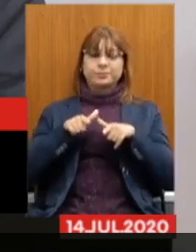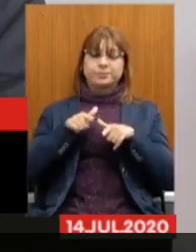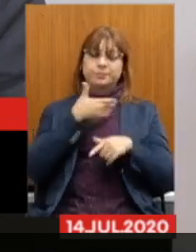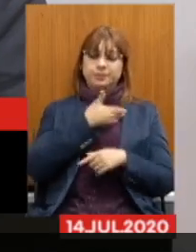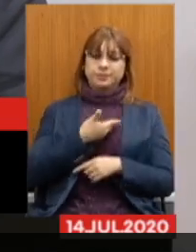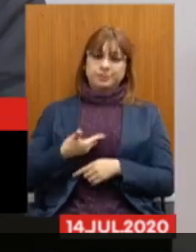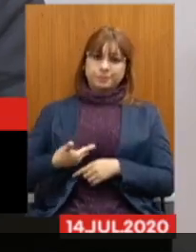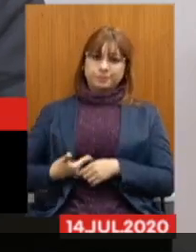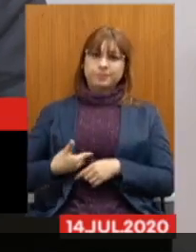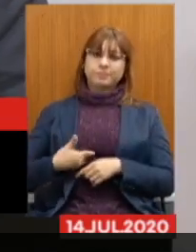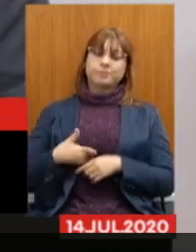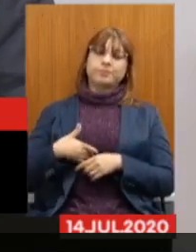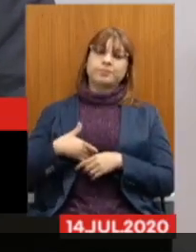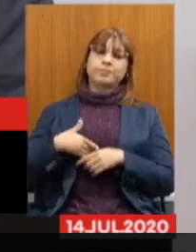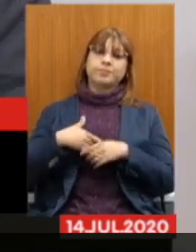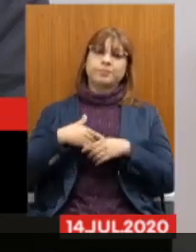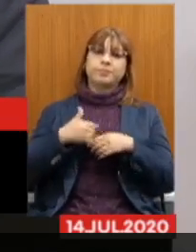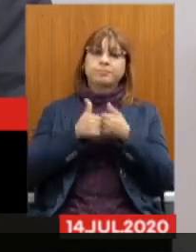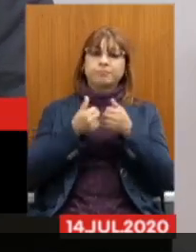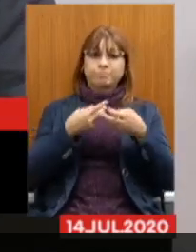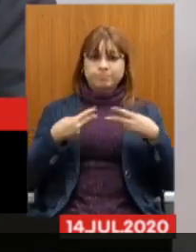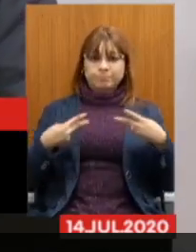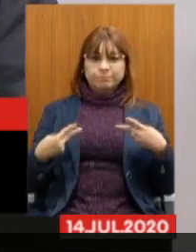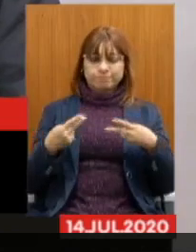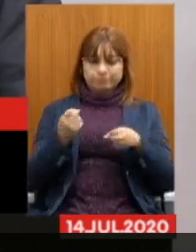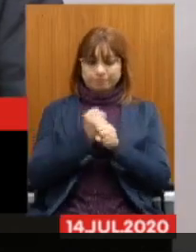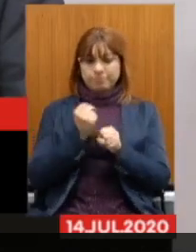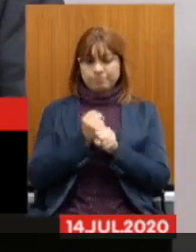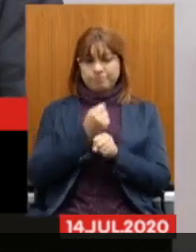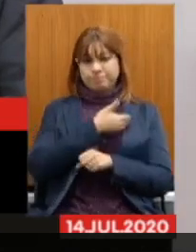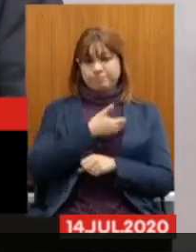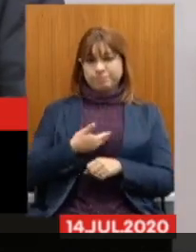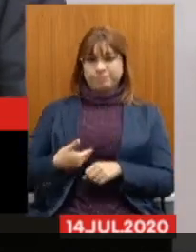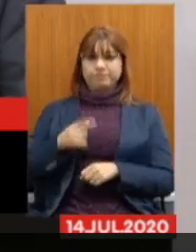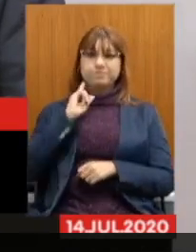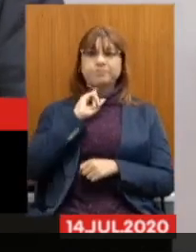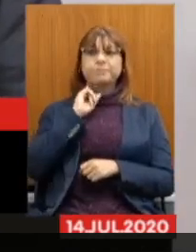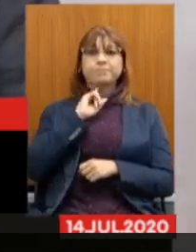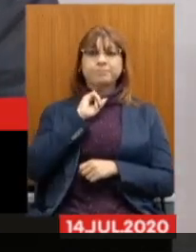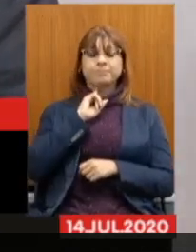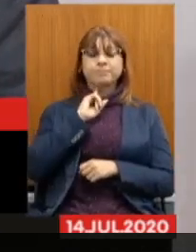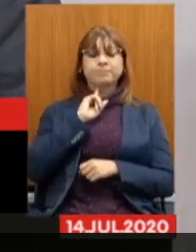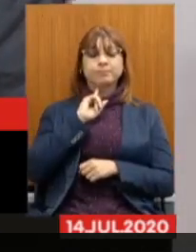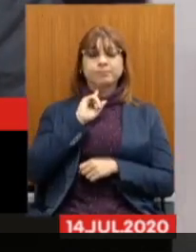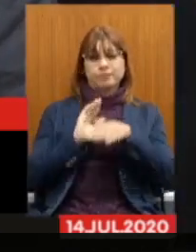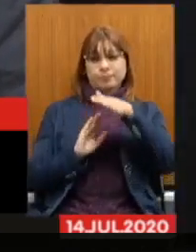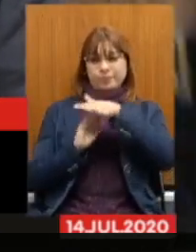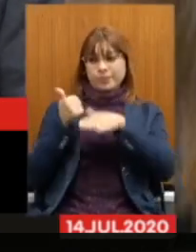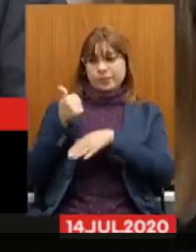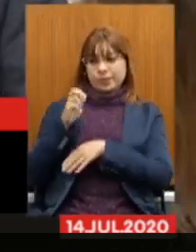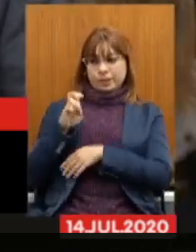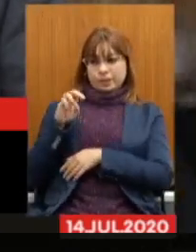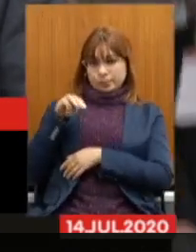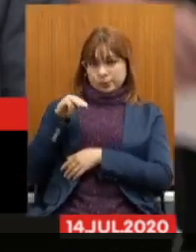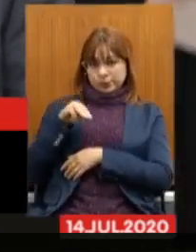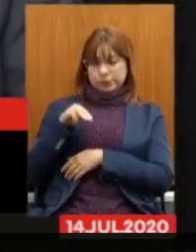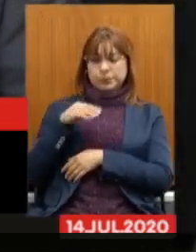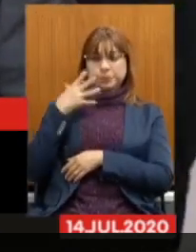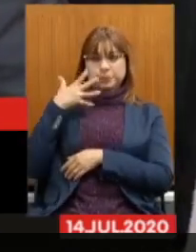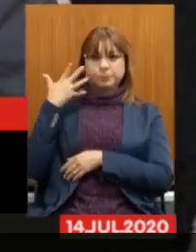Obras Públicas do Estado de Minas Gerais. O senhor disporá de 15 minutos para a sua